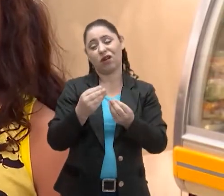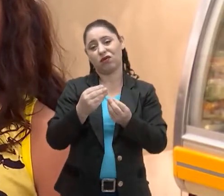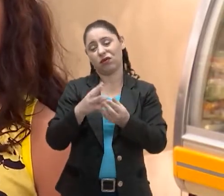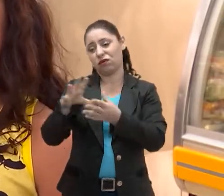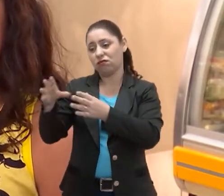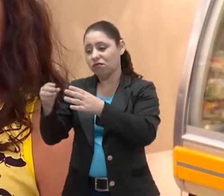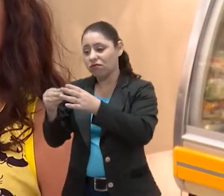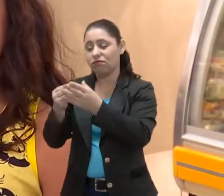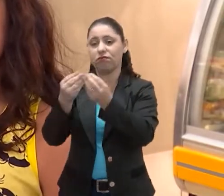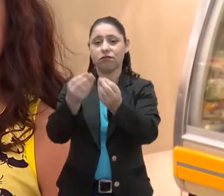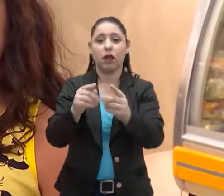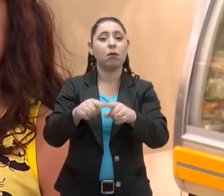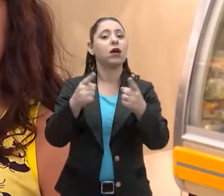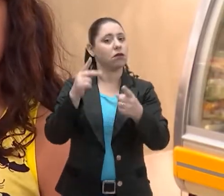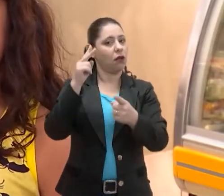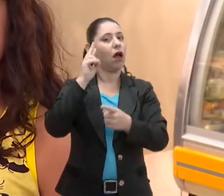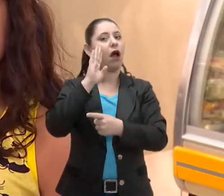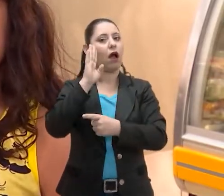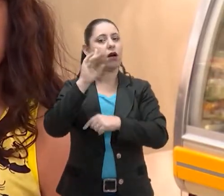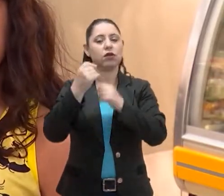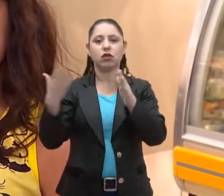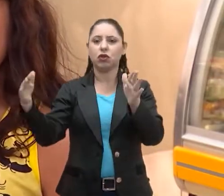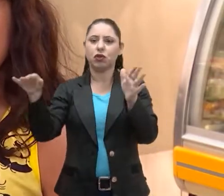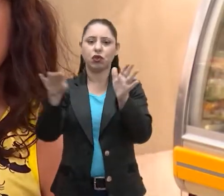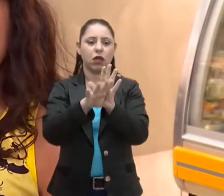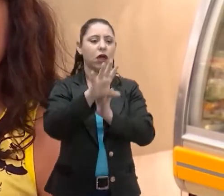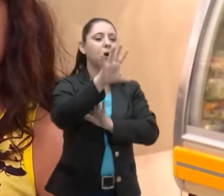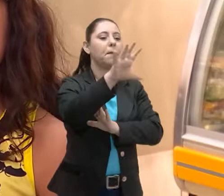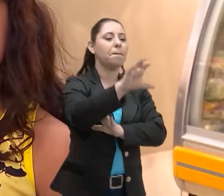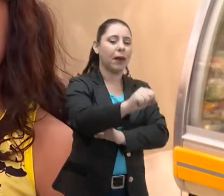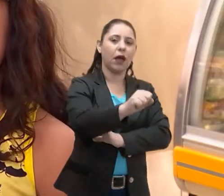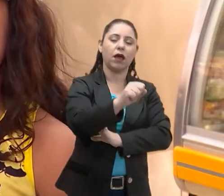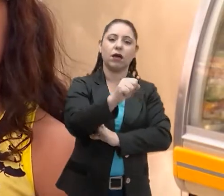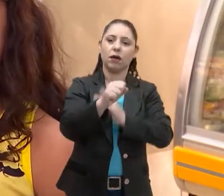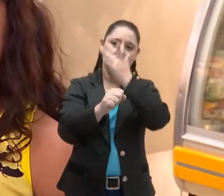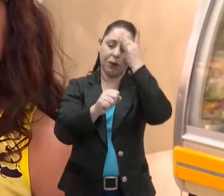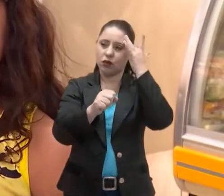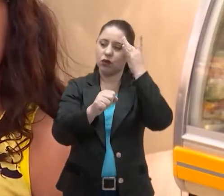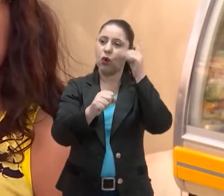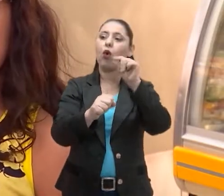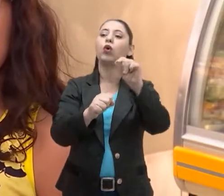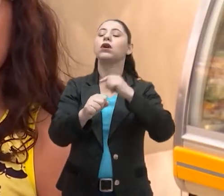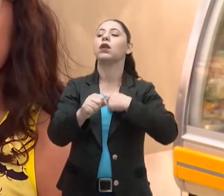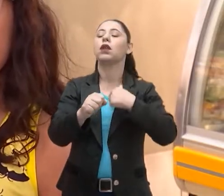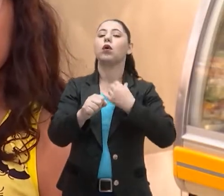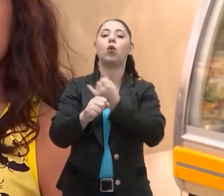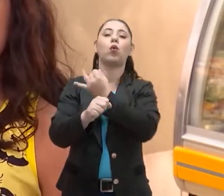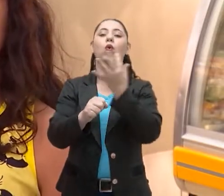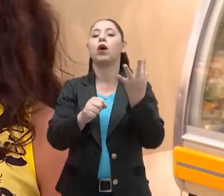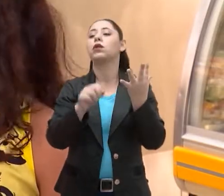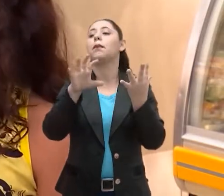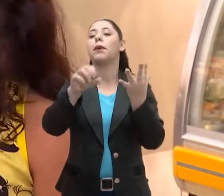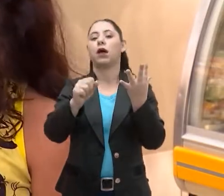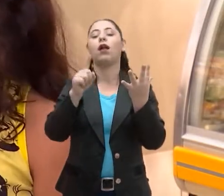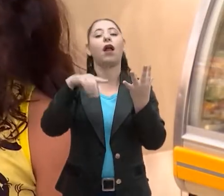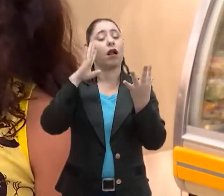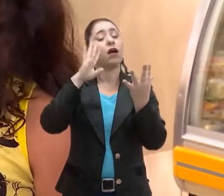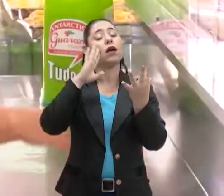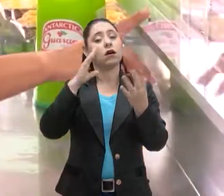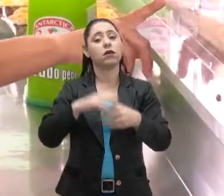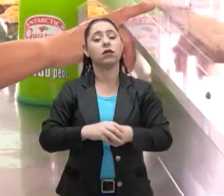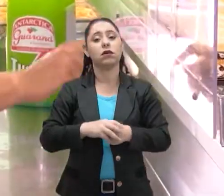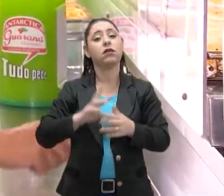eles começaram a servir. Mas eu acho bastante interessante que a gente chega, pede, o cliente fala quantos que pegou.